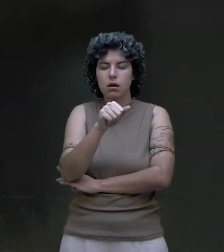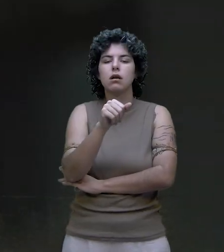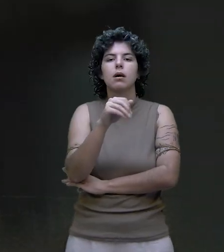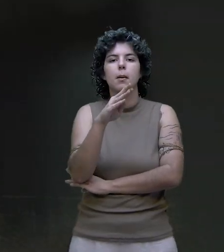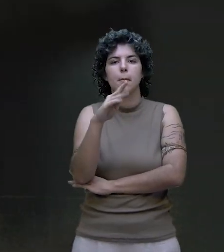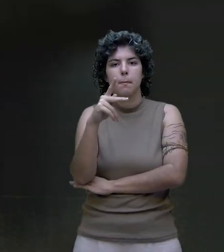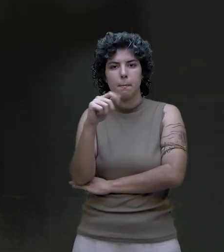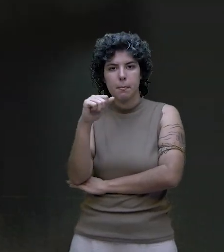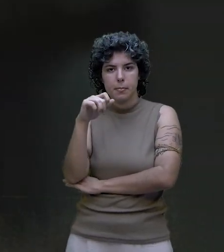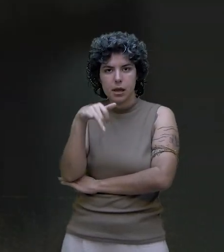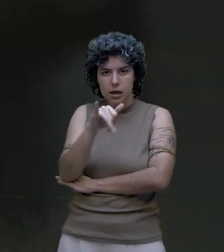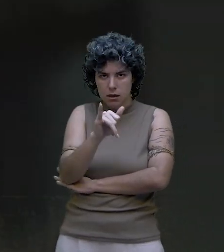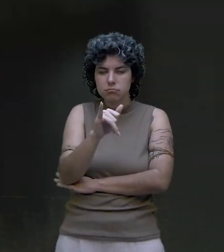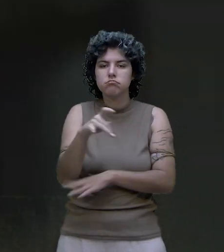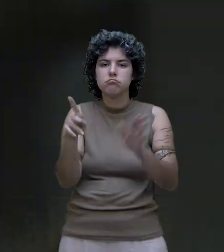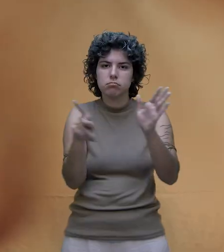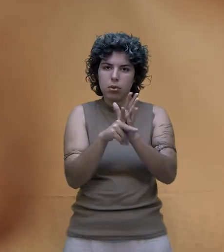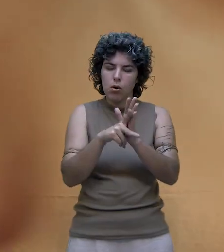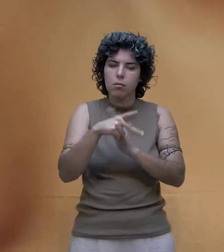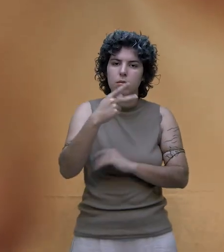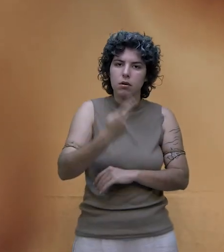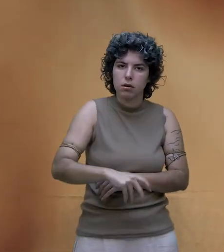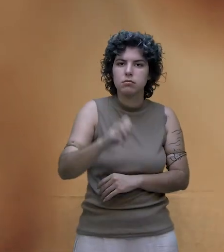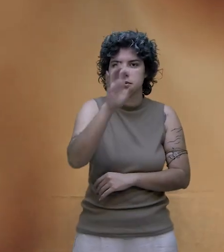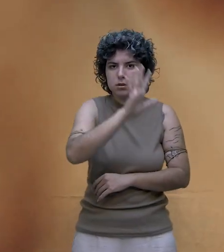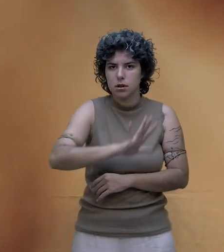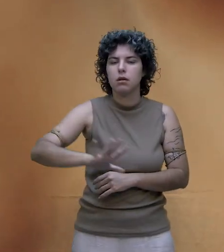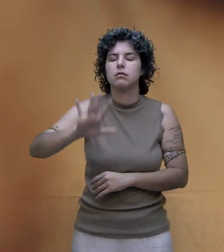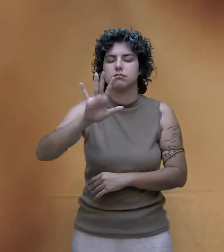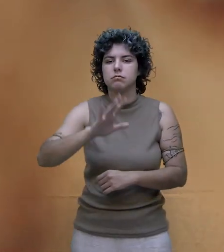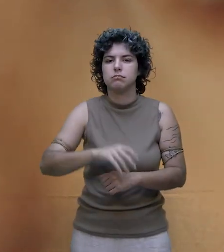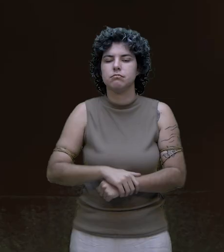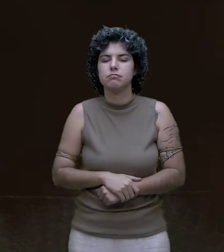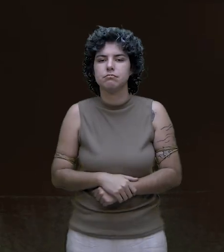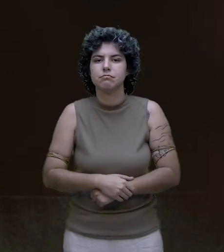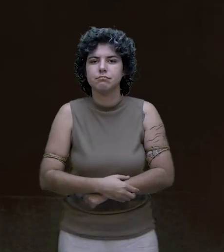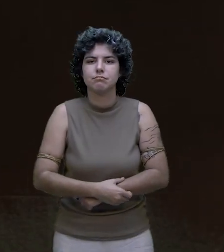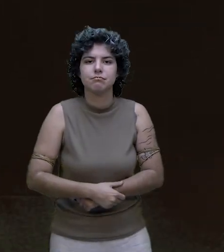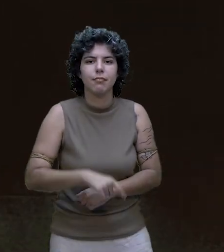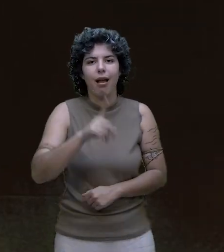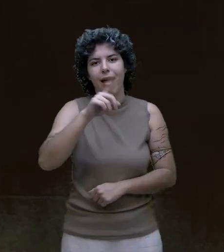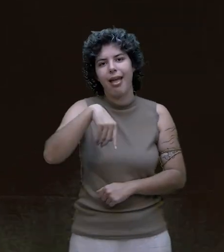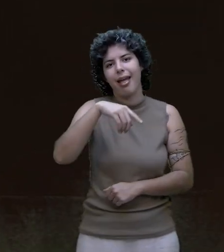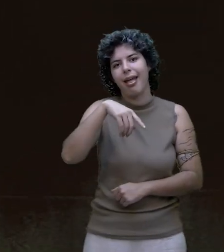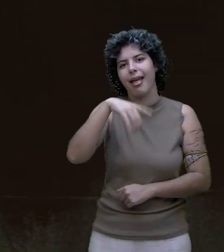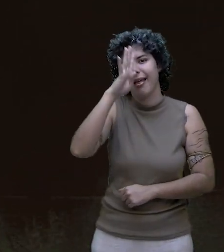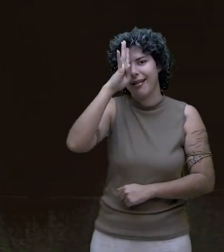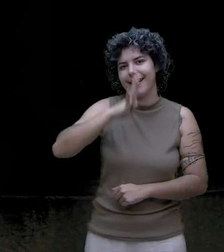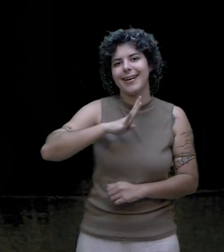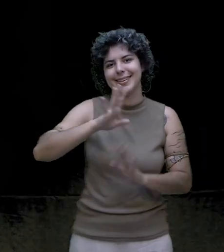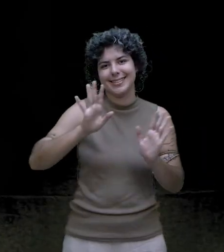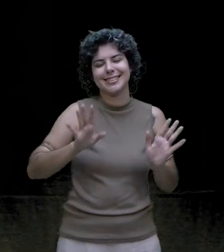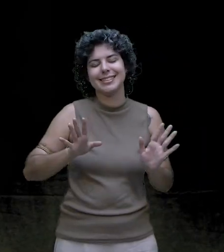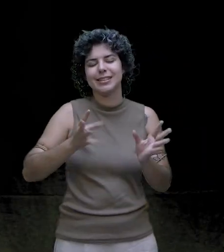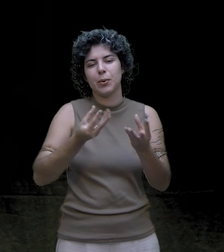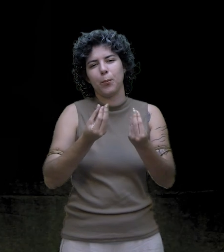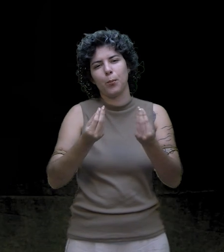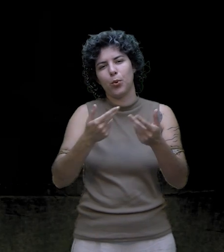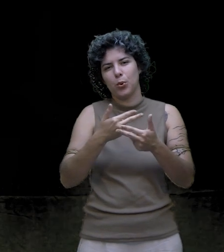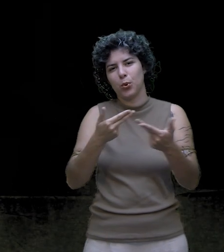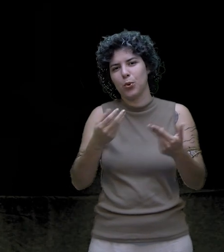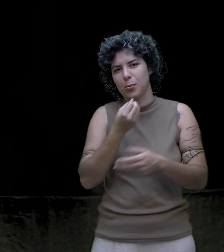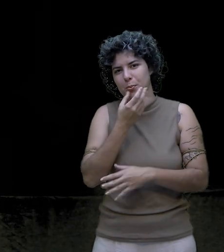plataforma de streaming daqui da Paraíba e é grátis, então aproveitem para assistir, tem muita coisa boa do cinema paraibano.